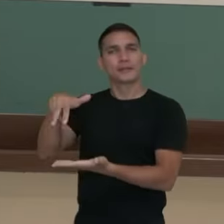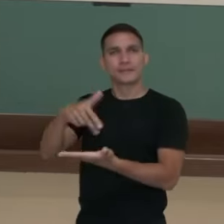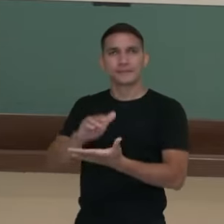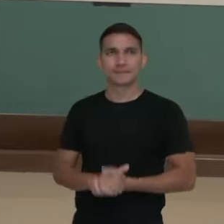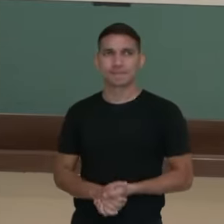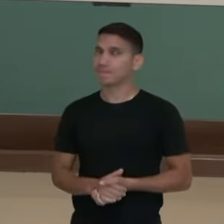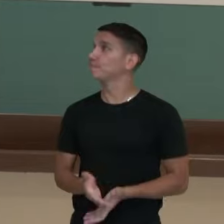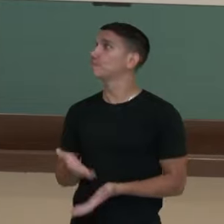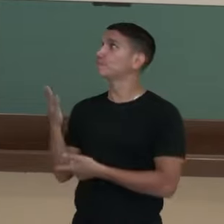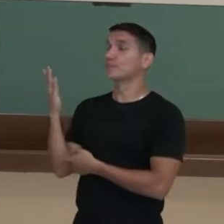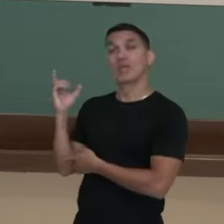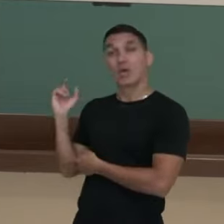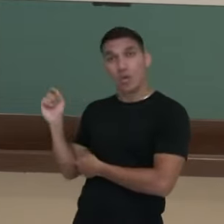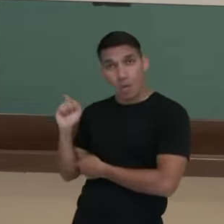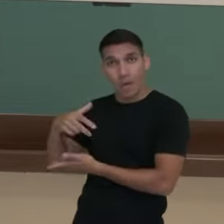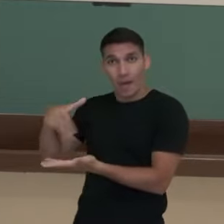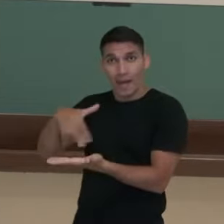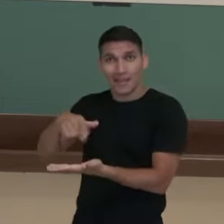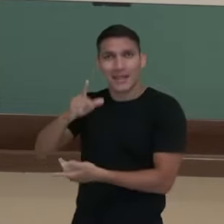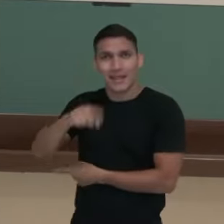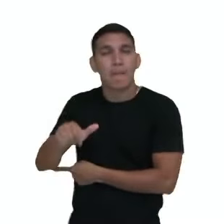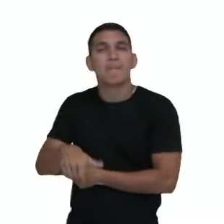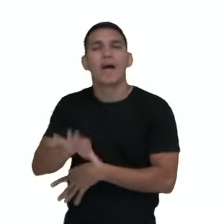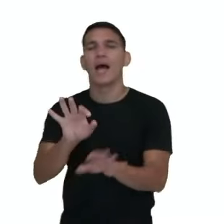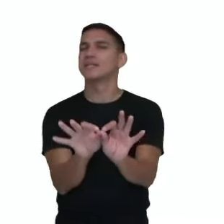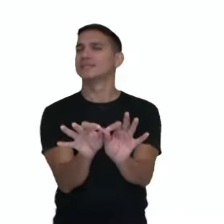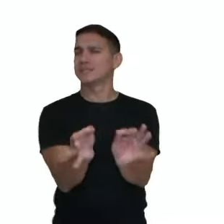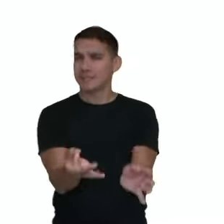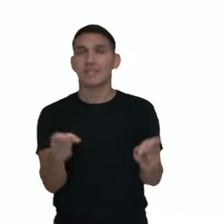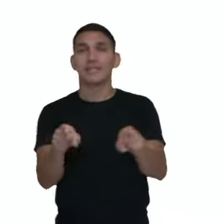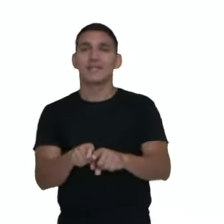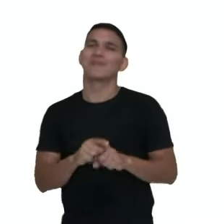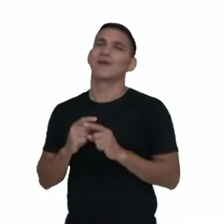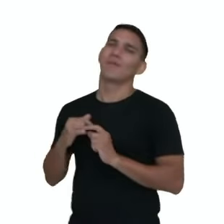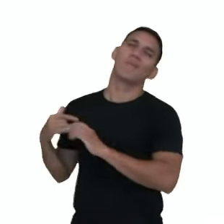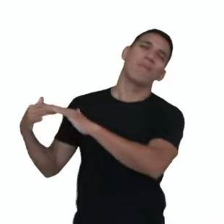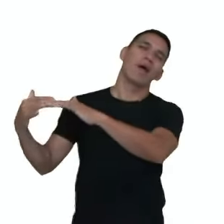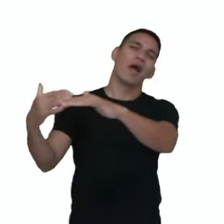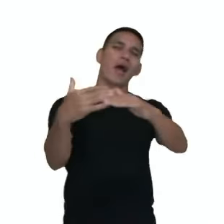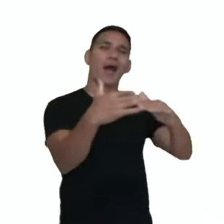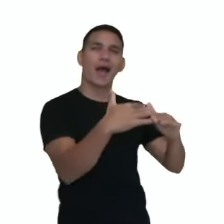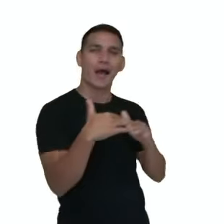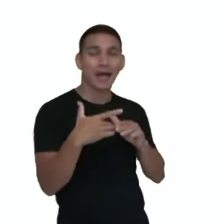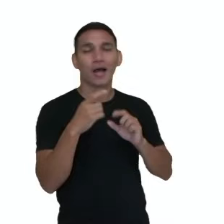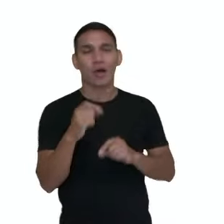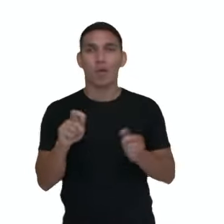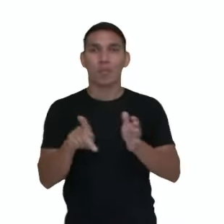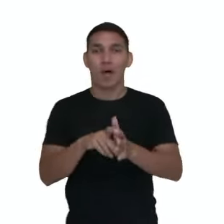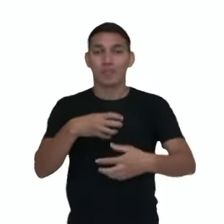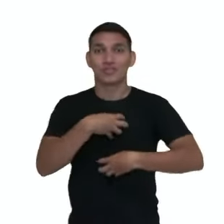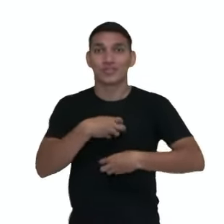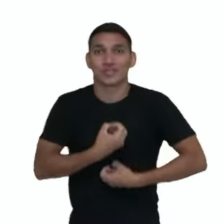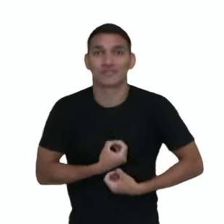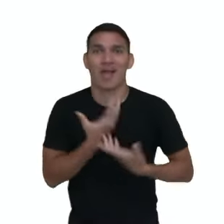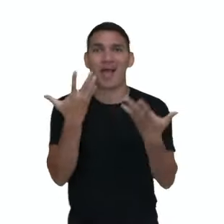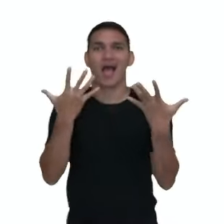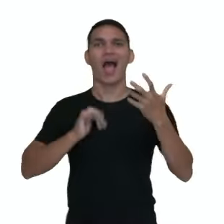a dança é uma das mais simples e universais manifestações artísticas que